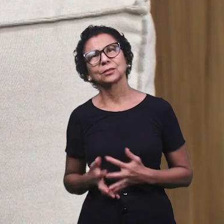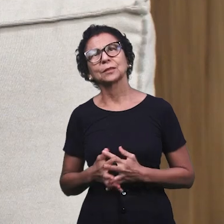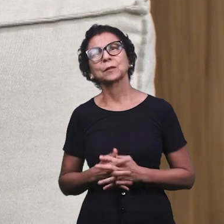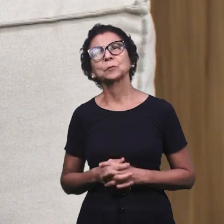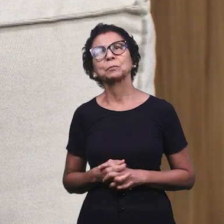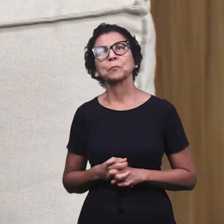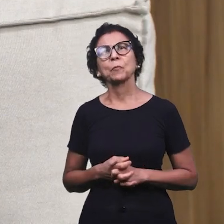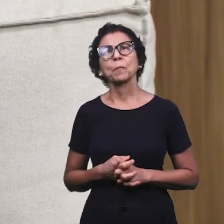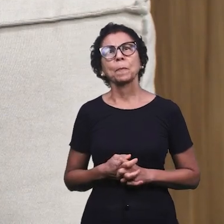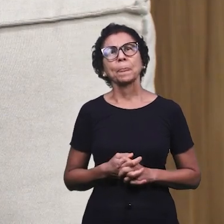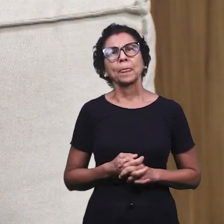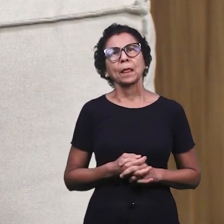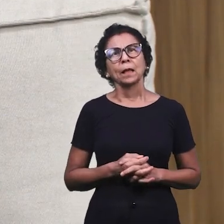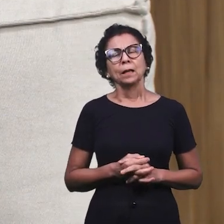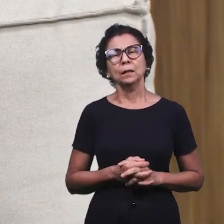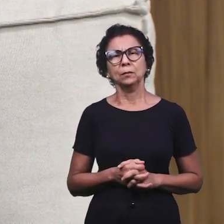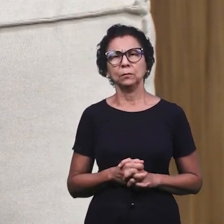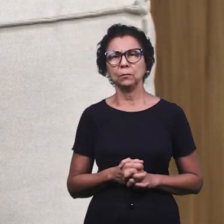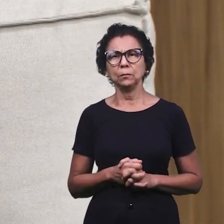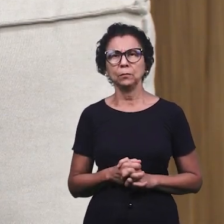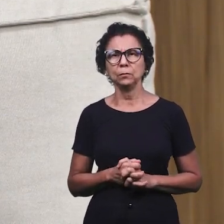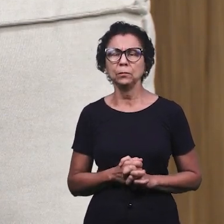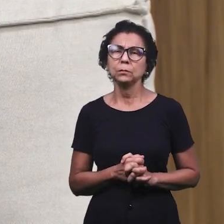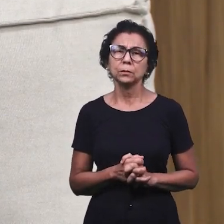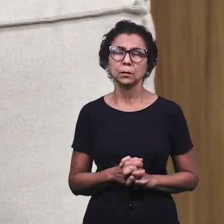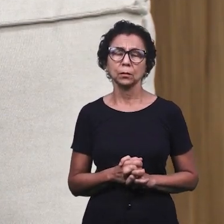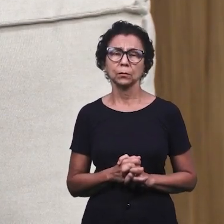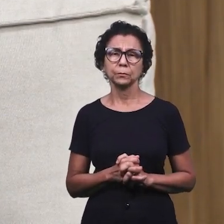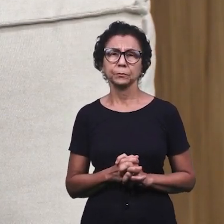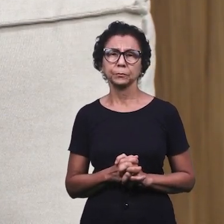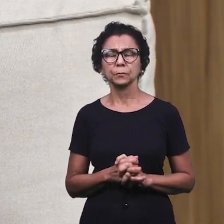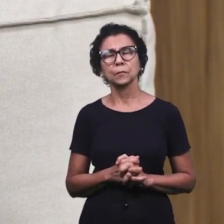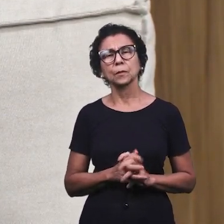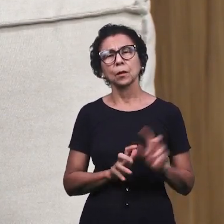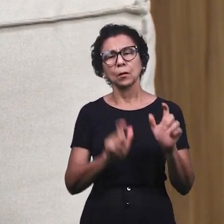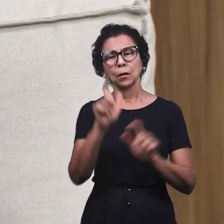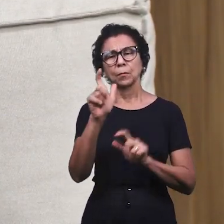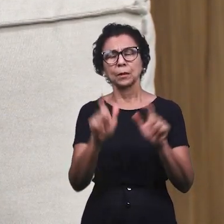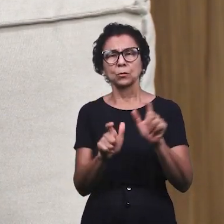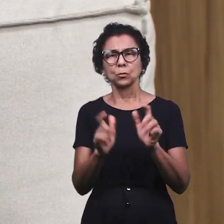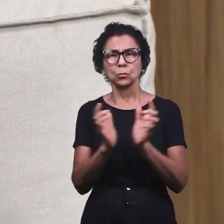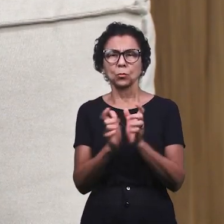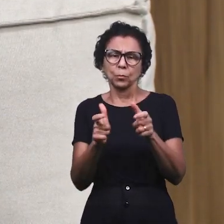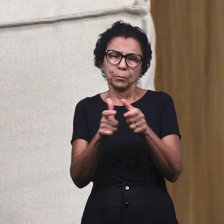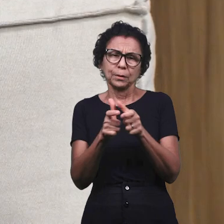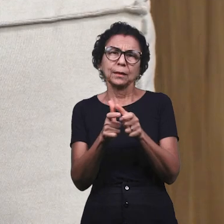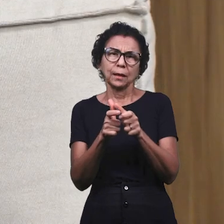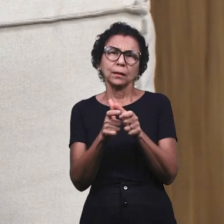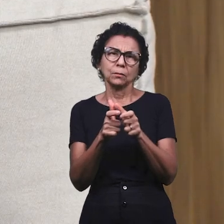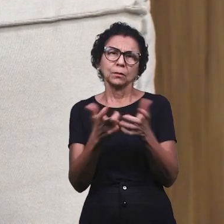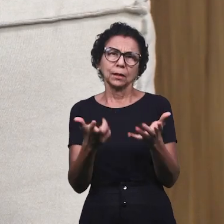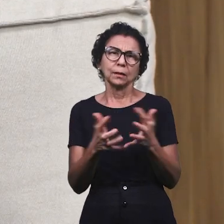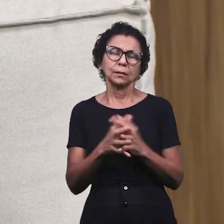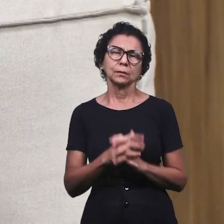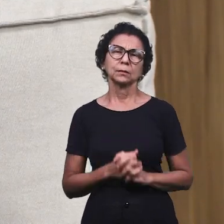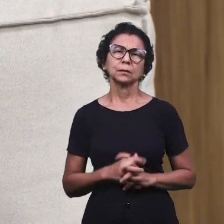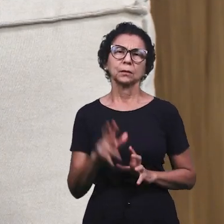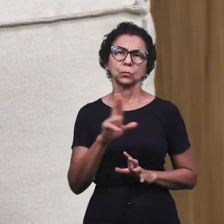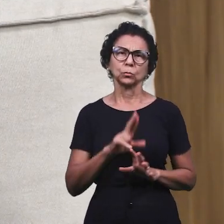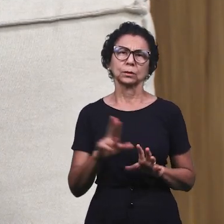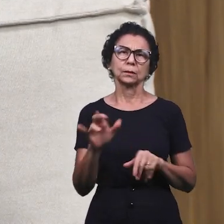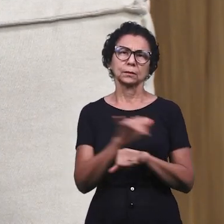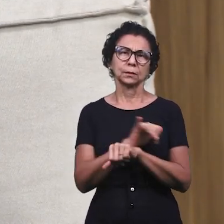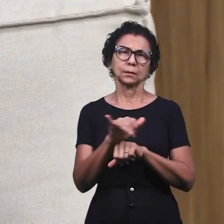vê que tem menos pessoas fazendo, então, automaticamente, tem uma margem aí maior para o empreendedor.